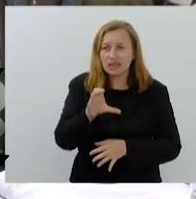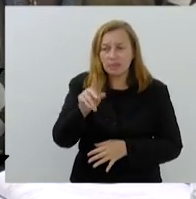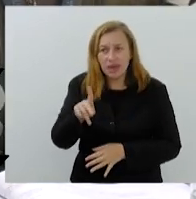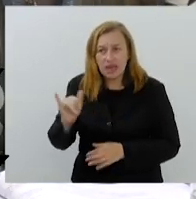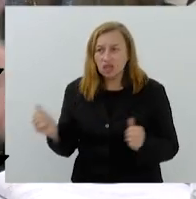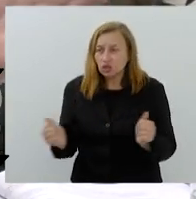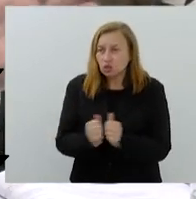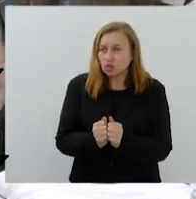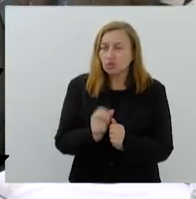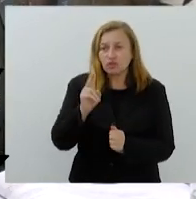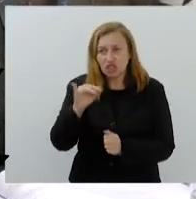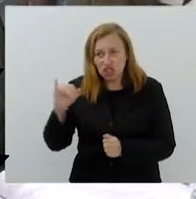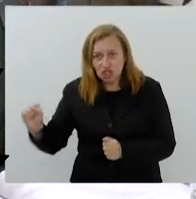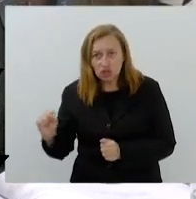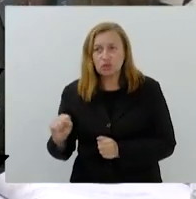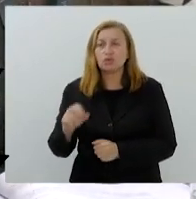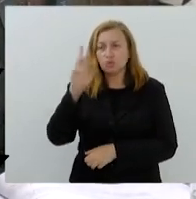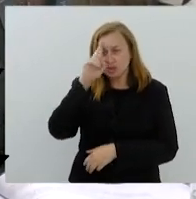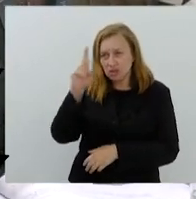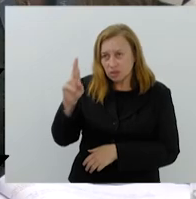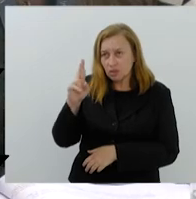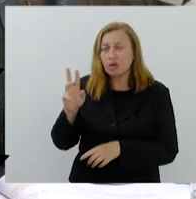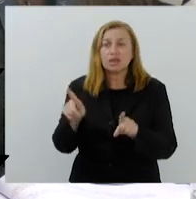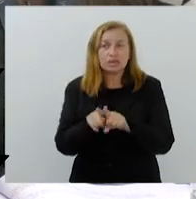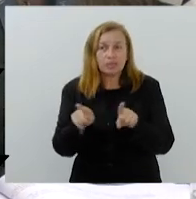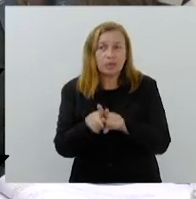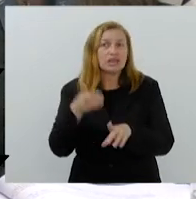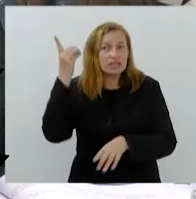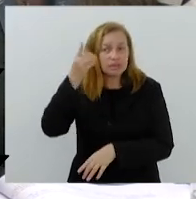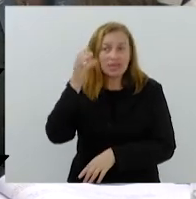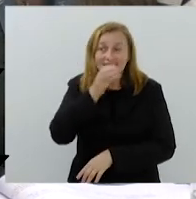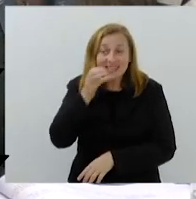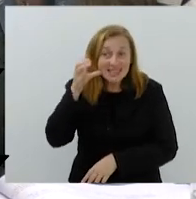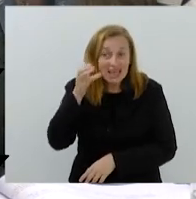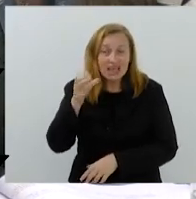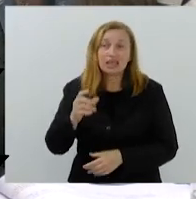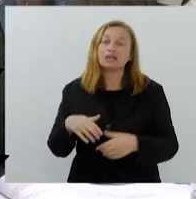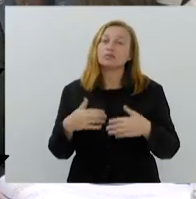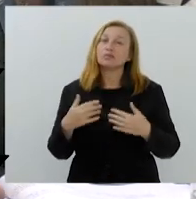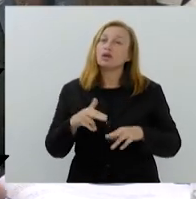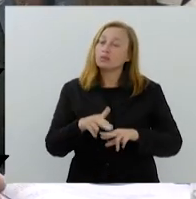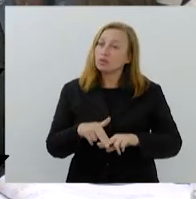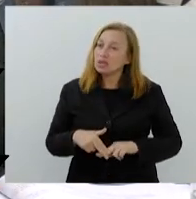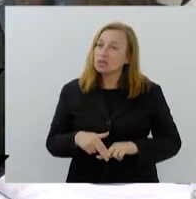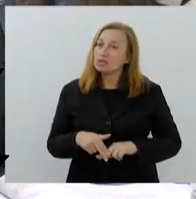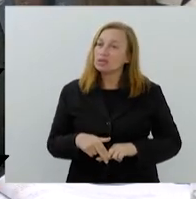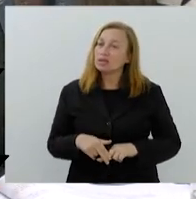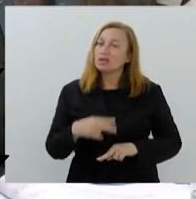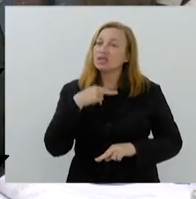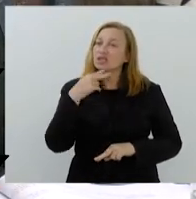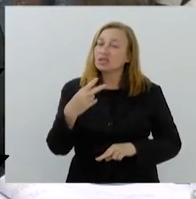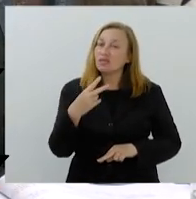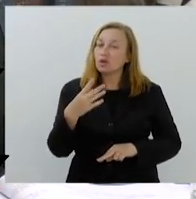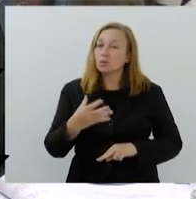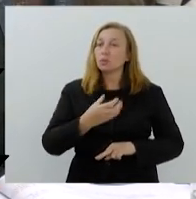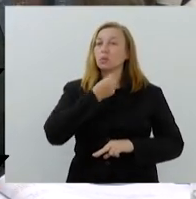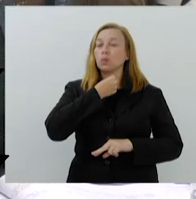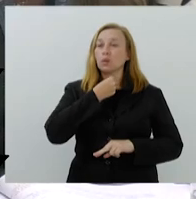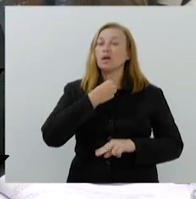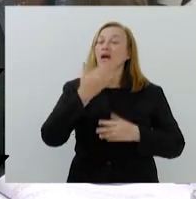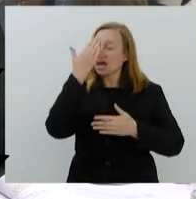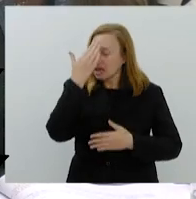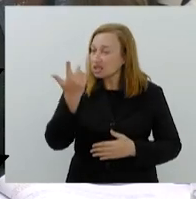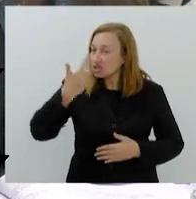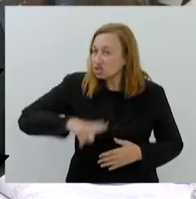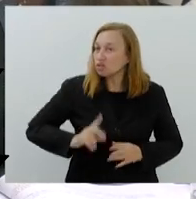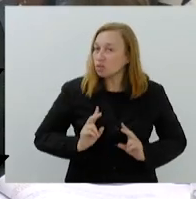conosco, o Vinícius, Vossa Excelência, também a deputada Célia. Portanto, que a nossa voz não se cale, agradeço mais uma vez e